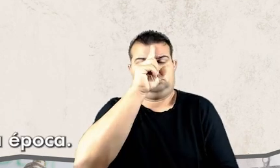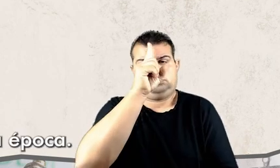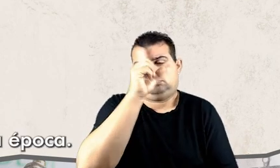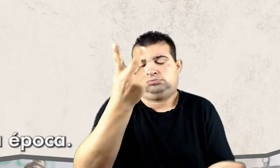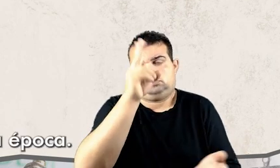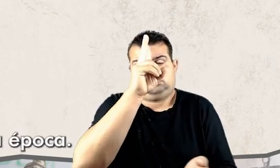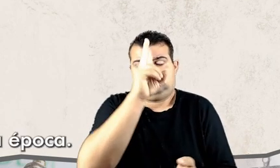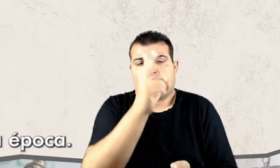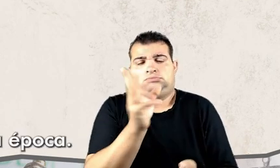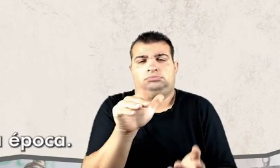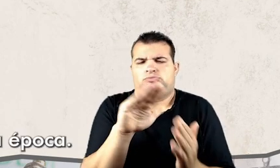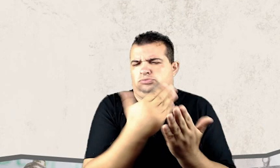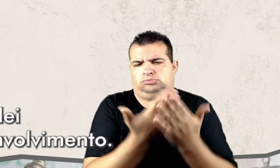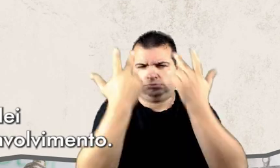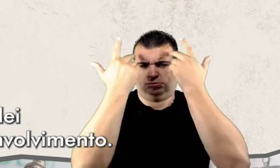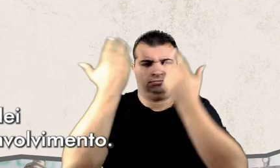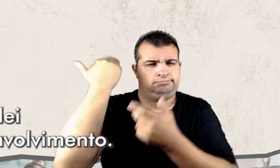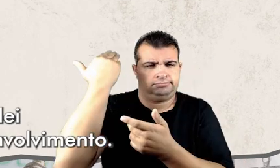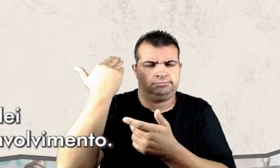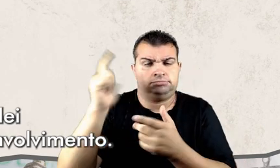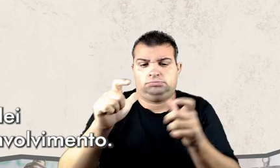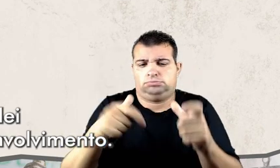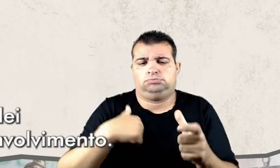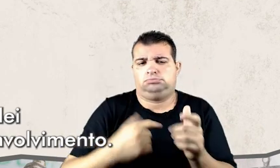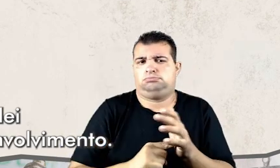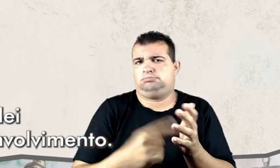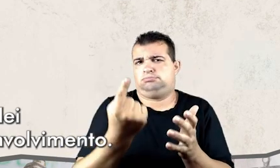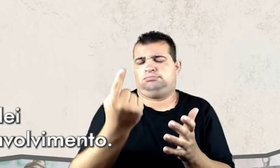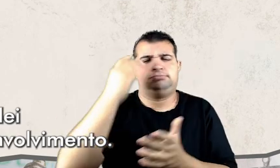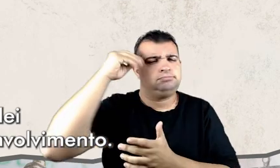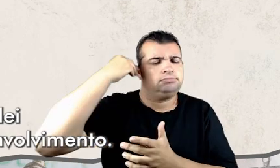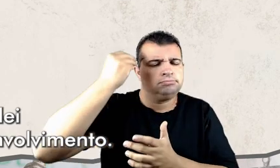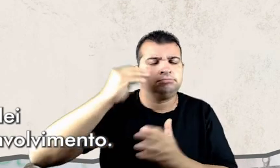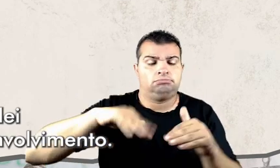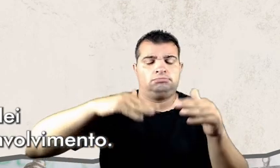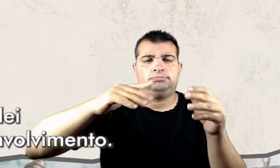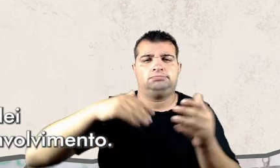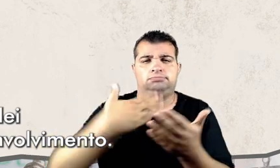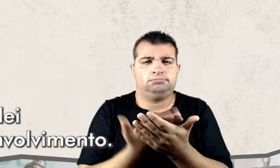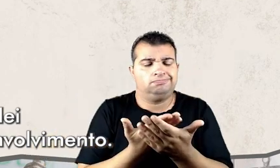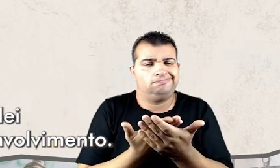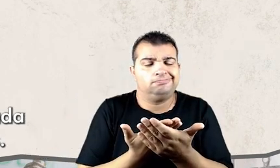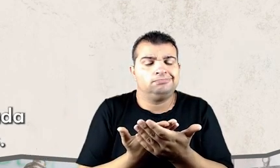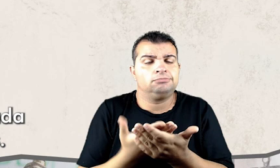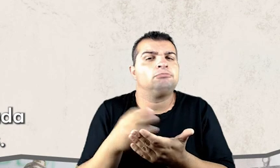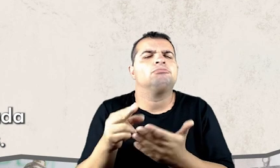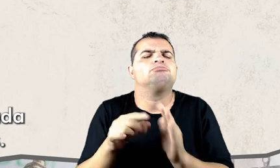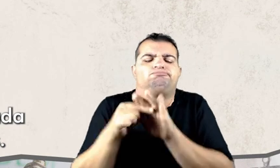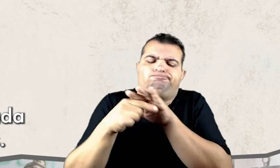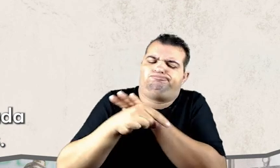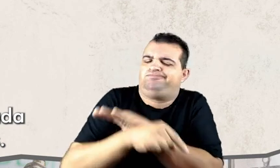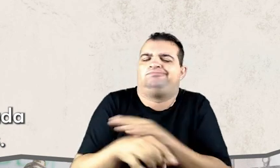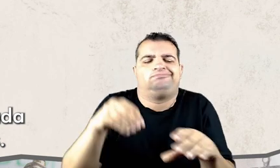era a escola normal naquela época, e foi neste lugar que eu estudei pela primeira vez a psicologia do desenvolvimento. Quer dizer, ela